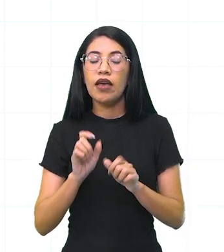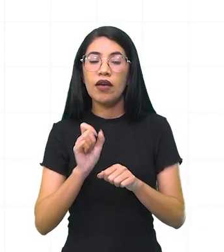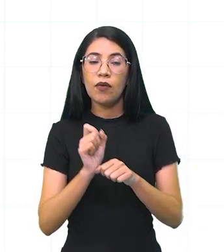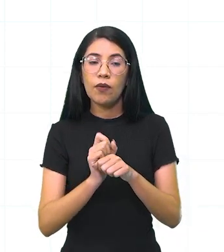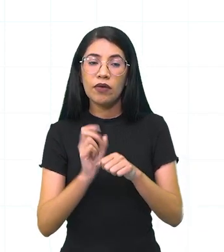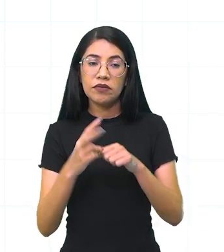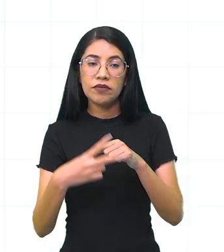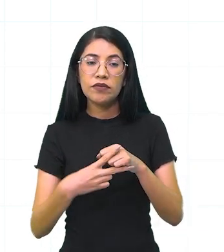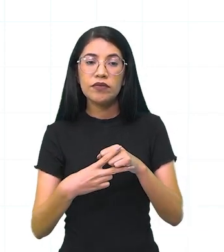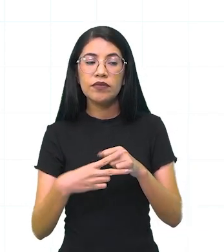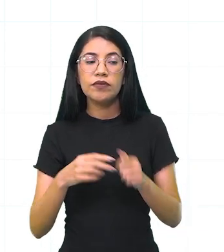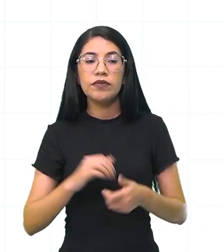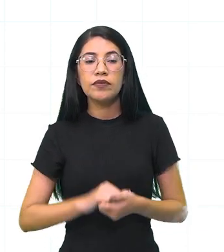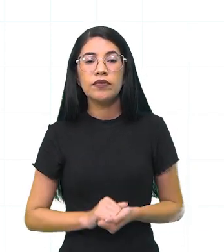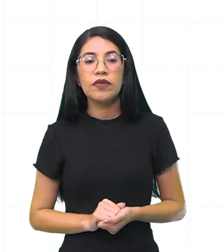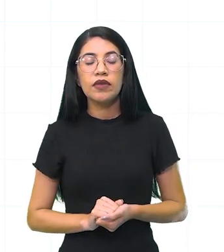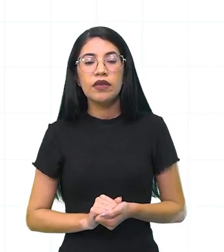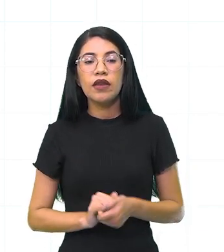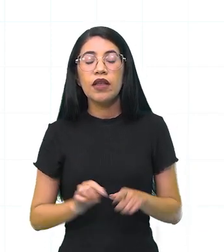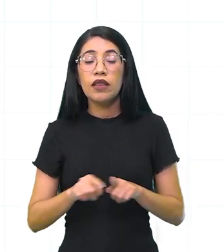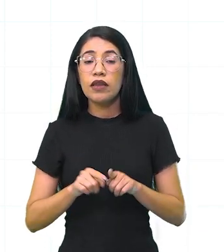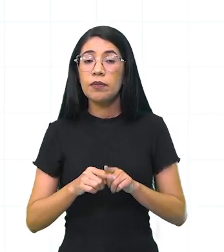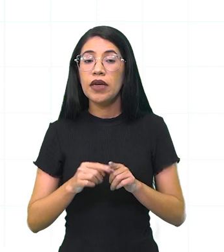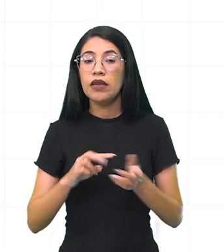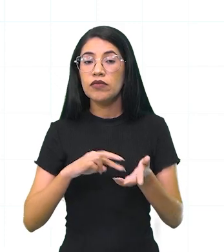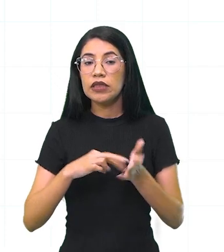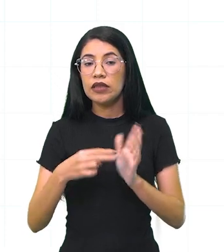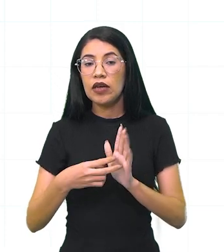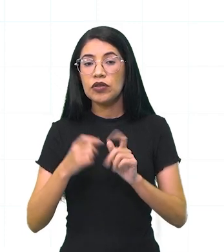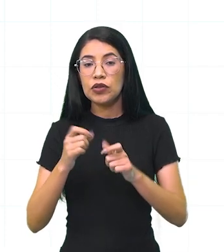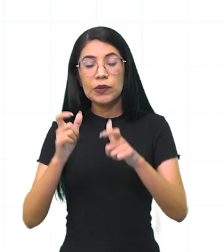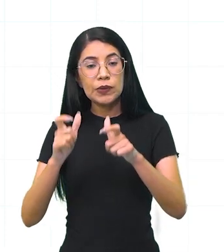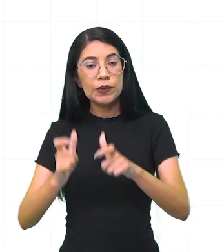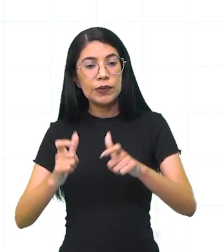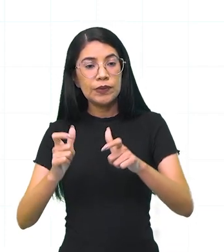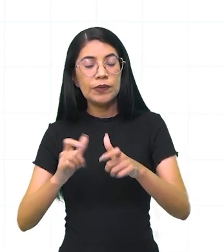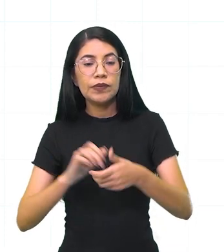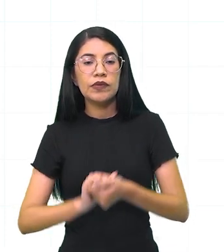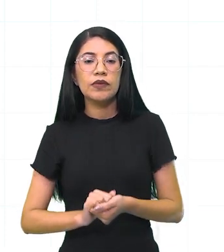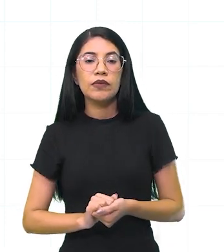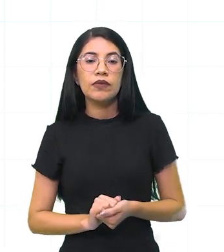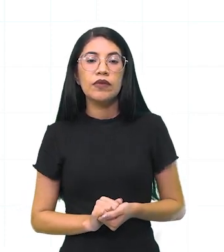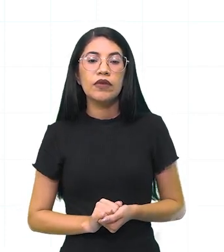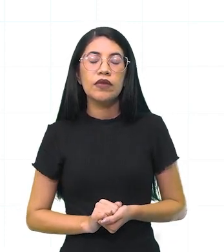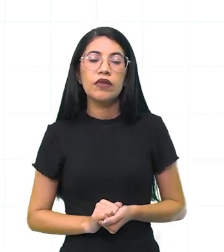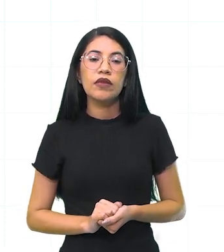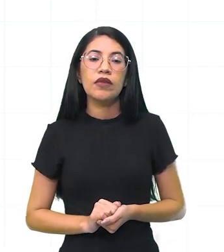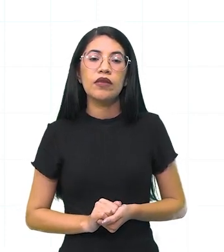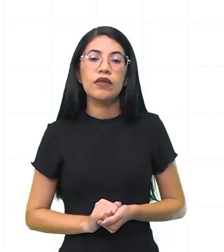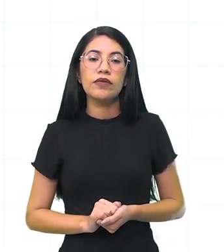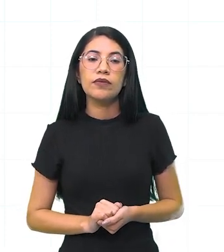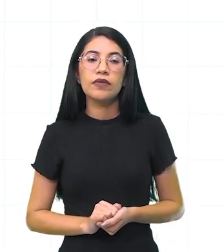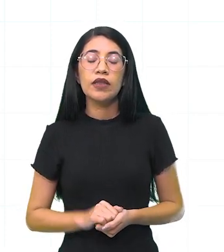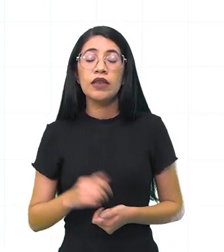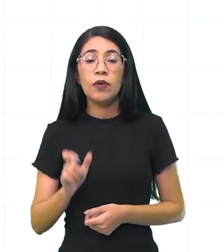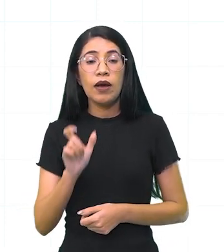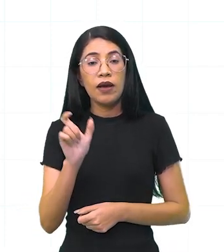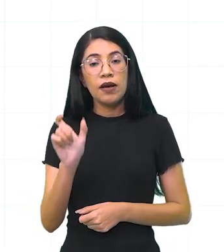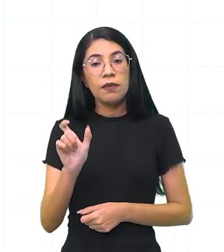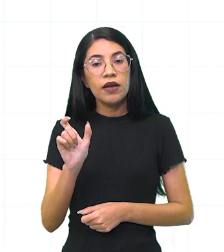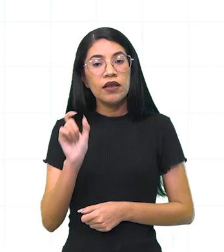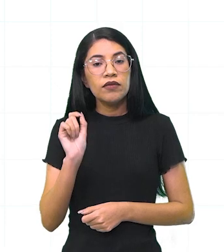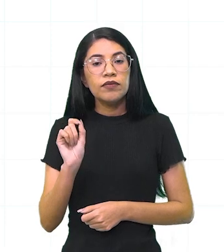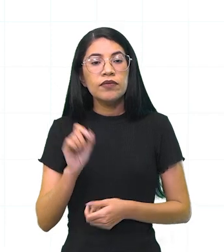um advérbio também, que ela está dando essa ideia de lugar. E depois de aproximarão a gente não tem palavras. Então, as